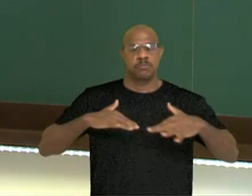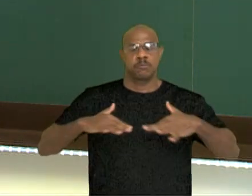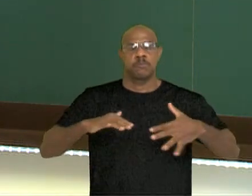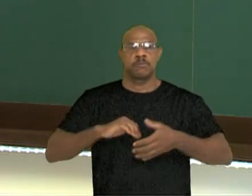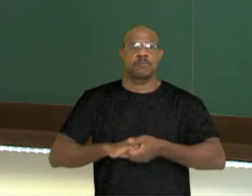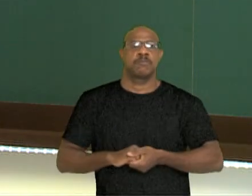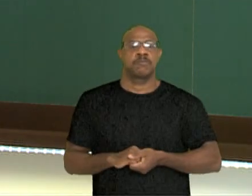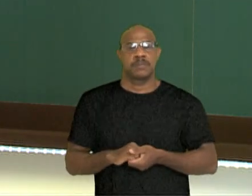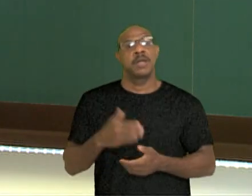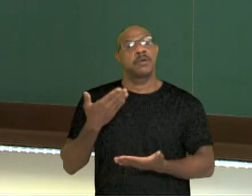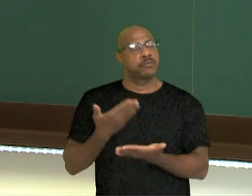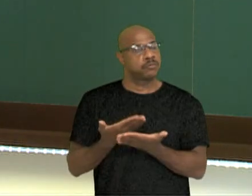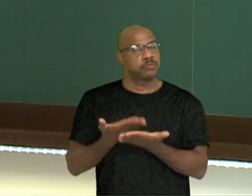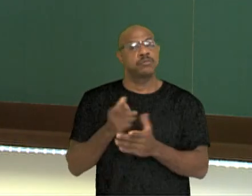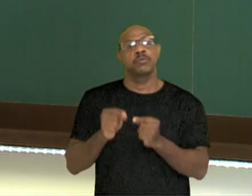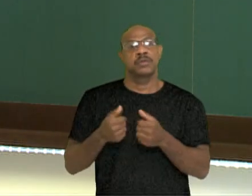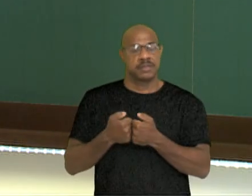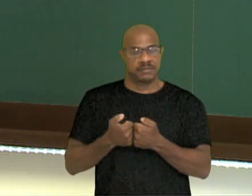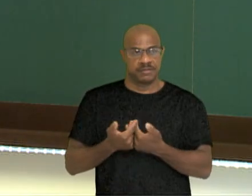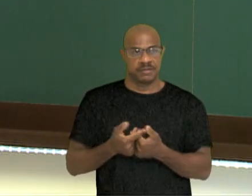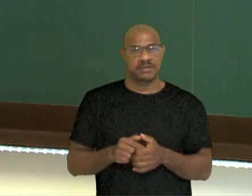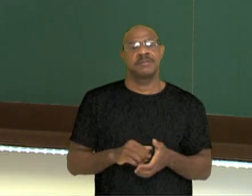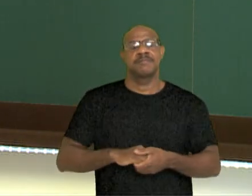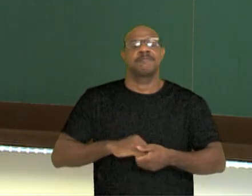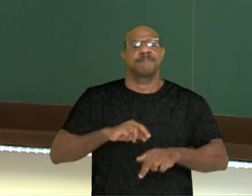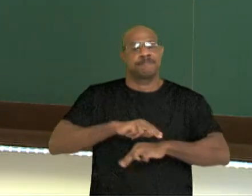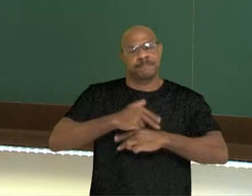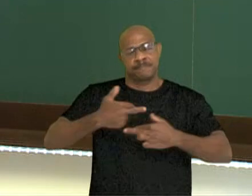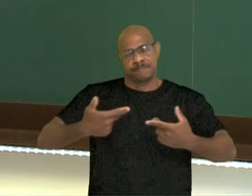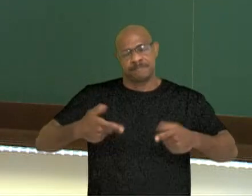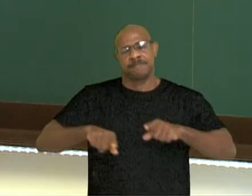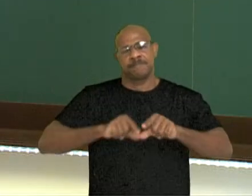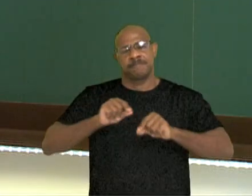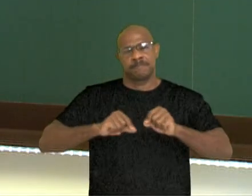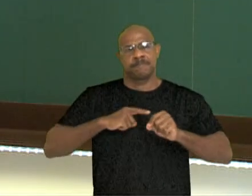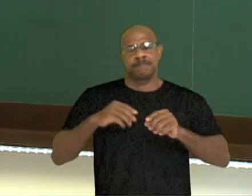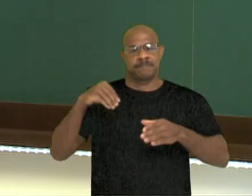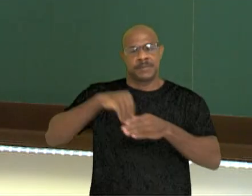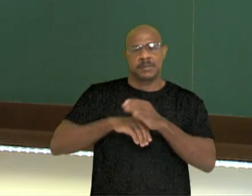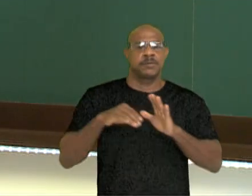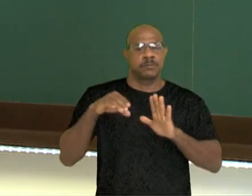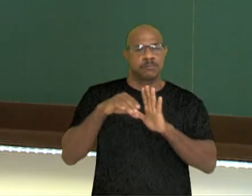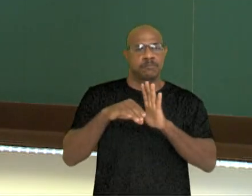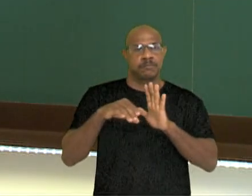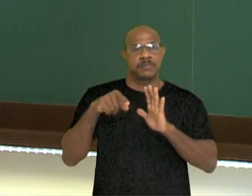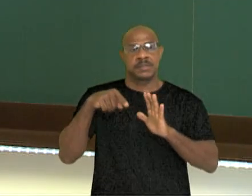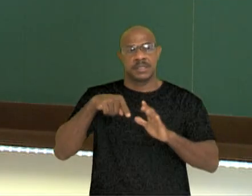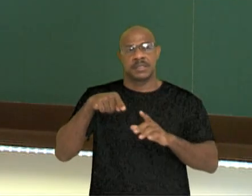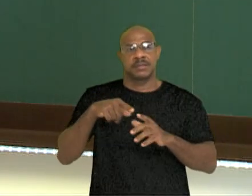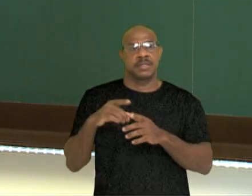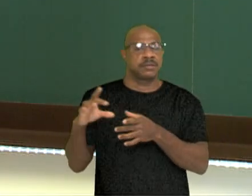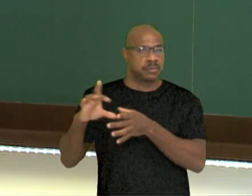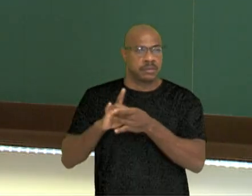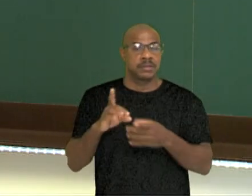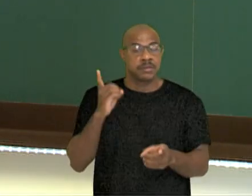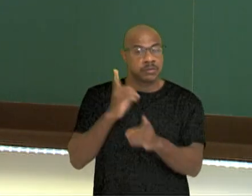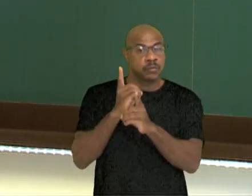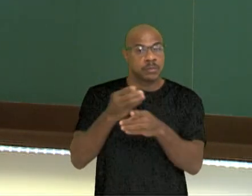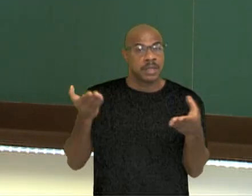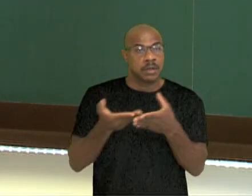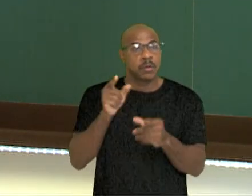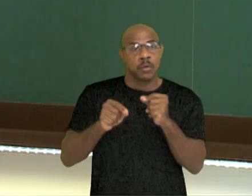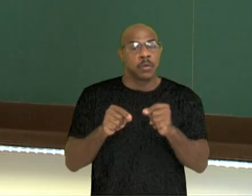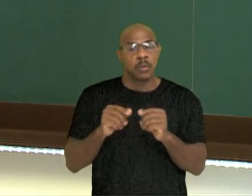estudo da física a gente trabalha com partículas exatamente com esse contexto aqui. Vamos lá? Então descubram para mim